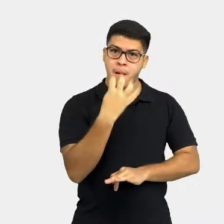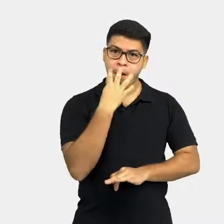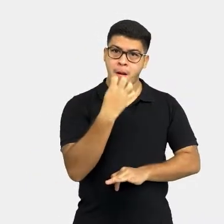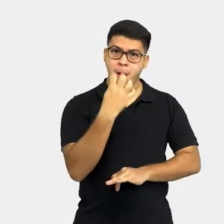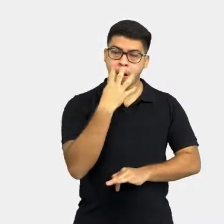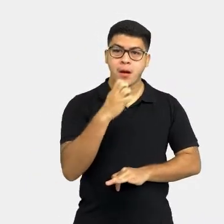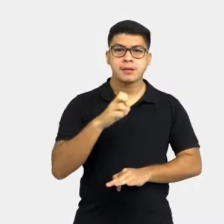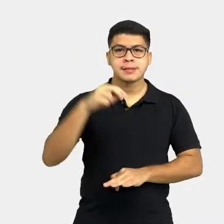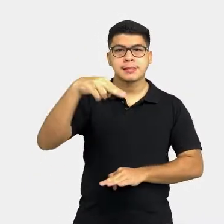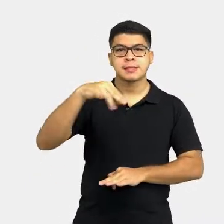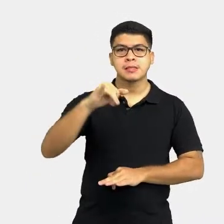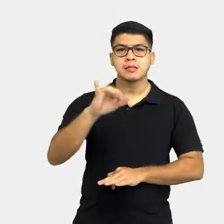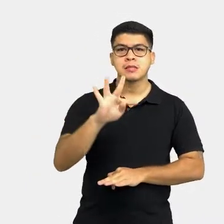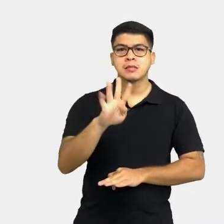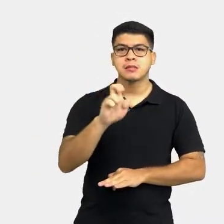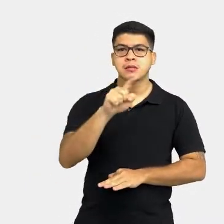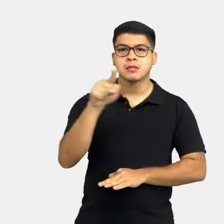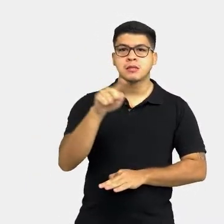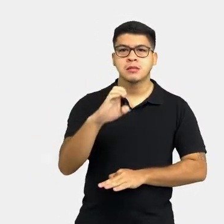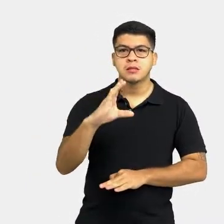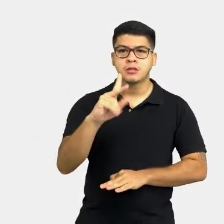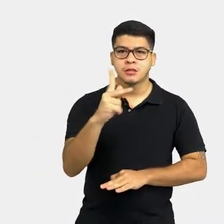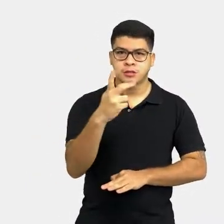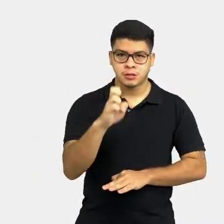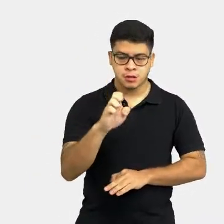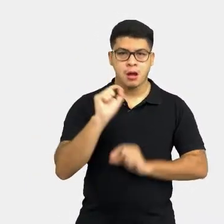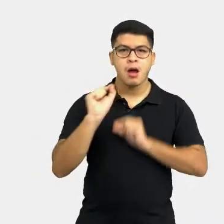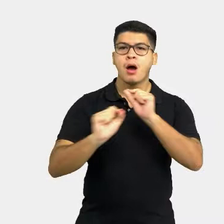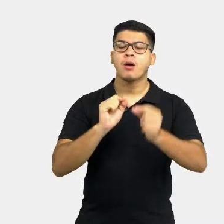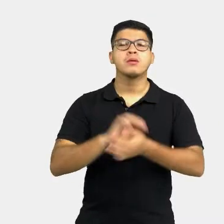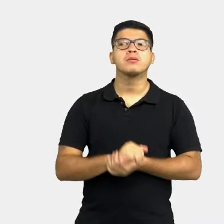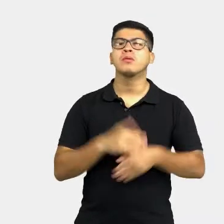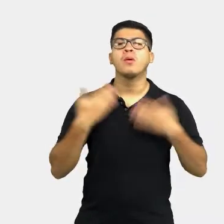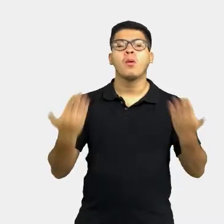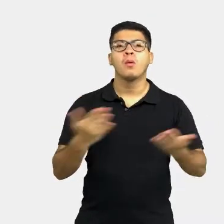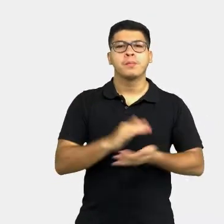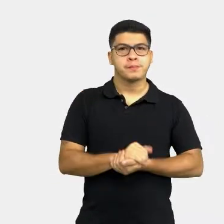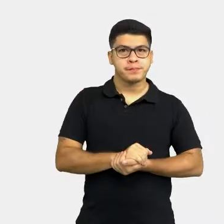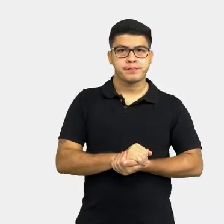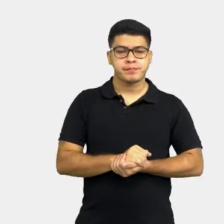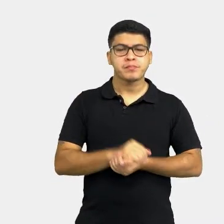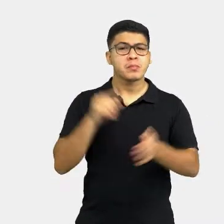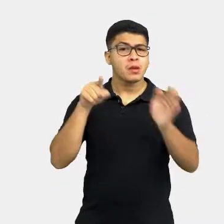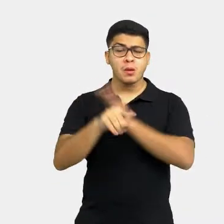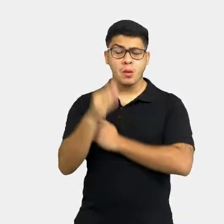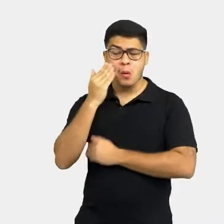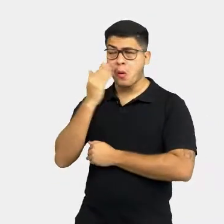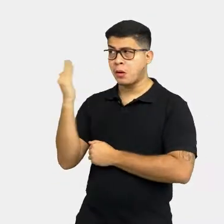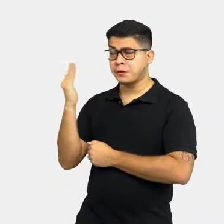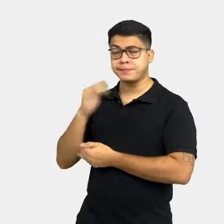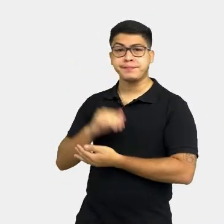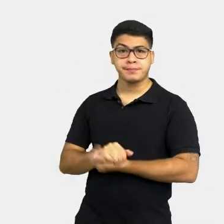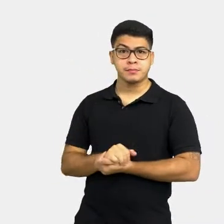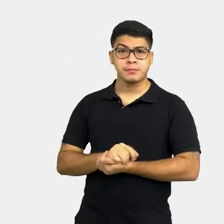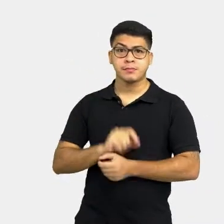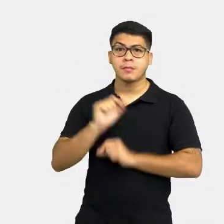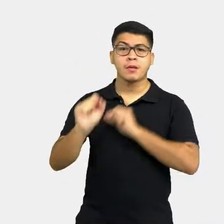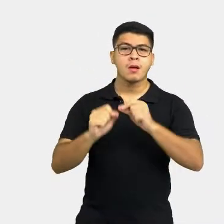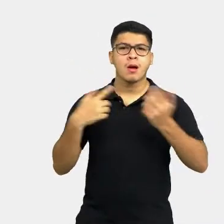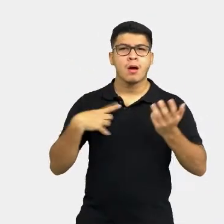Nietzsche, no seu livro Gaia Ciência. Muito bem. E aí vem as questões aí que a gente vai mostrar para vocês. Para lidar com